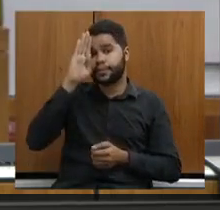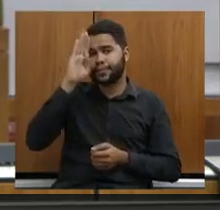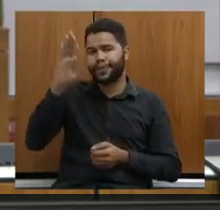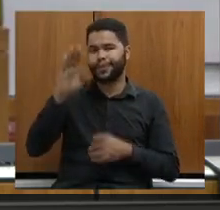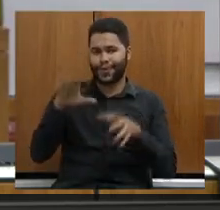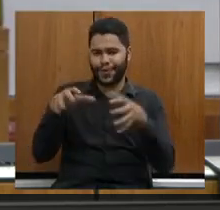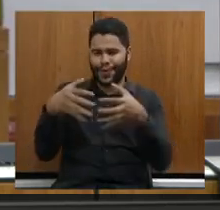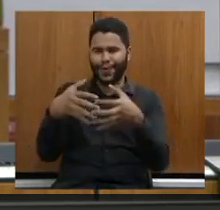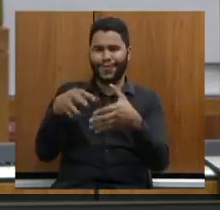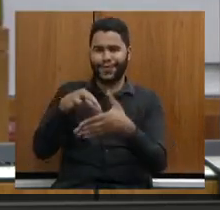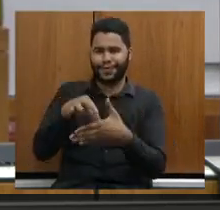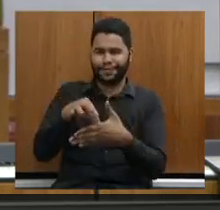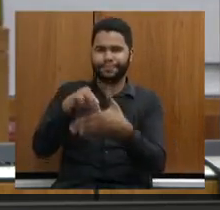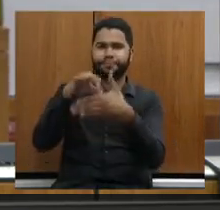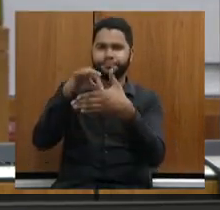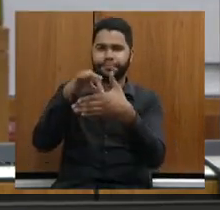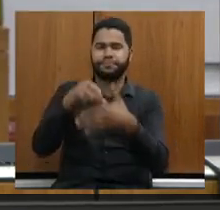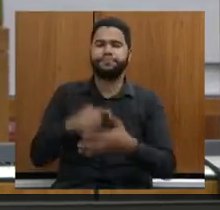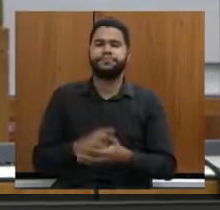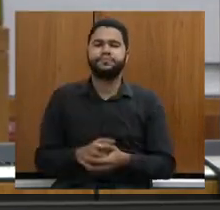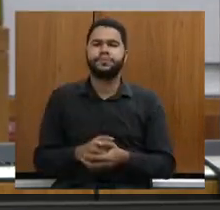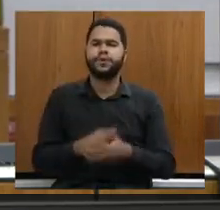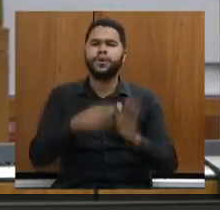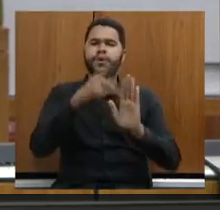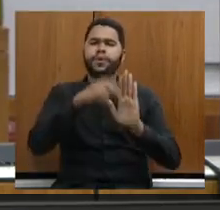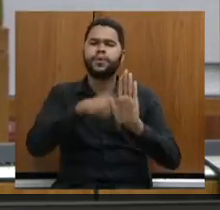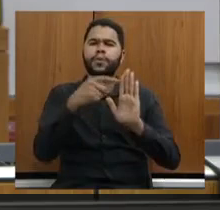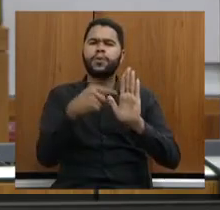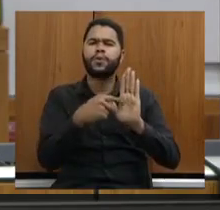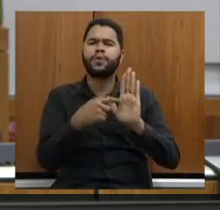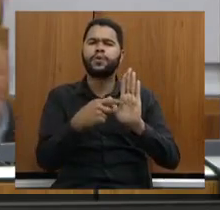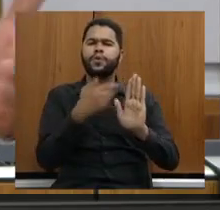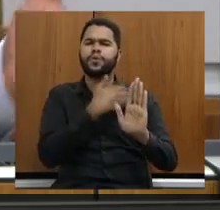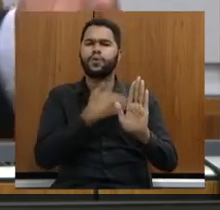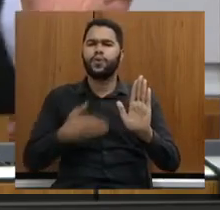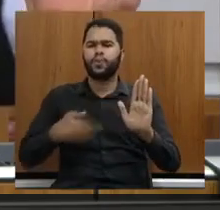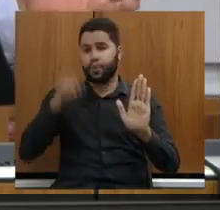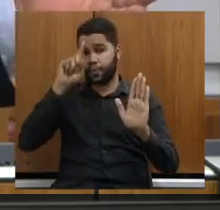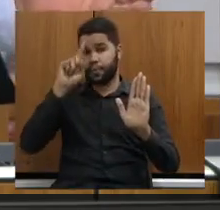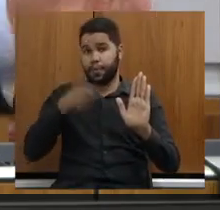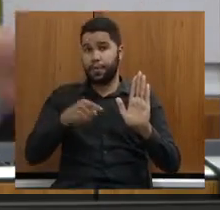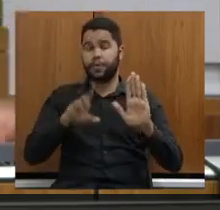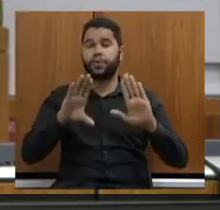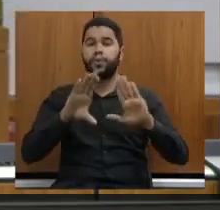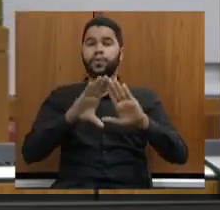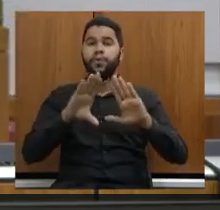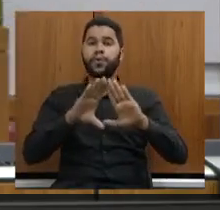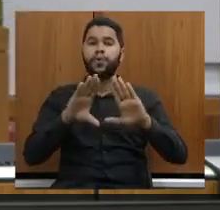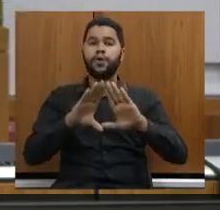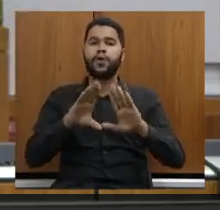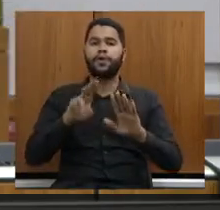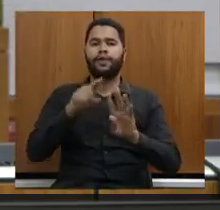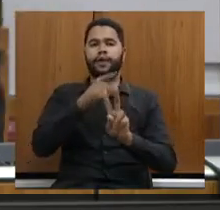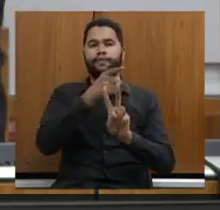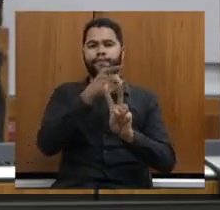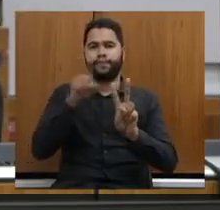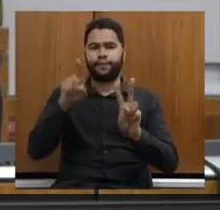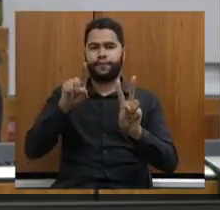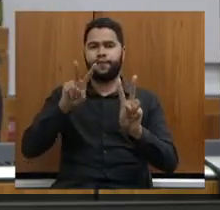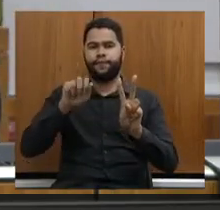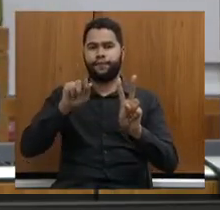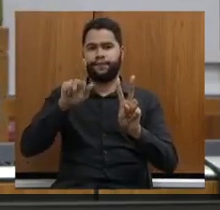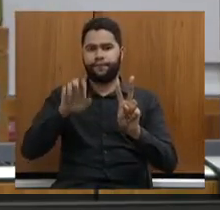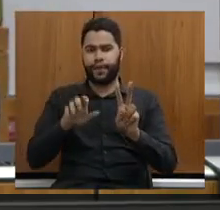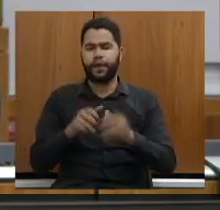da comissão de líderes é naquele projeto que o governo mandou para Assembleia Legislativa do projeto da Vale É